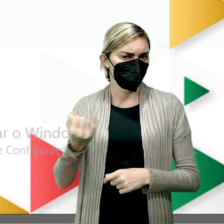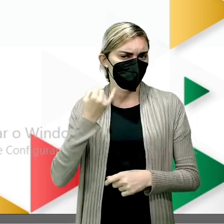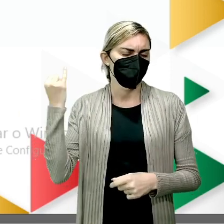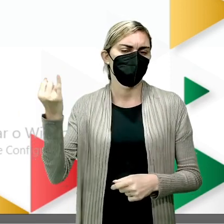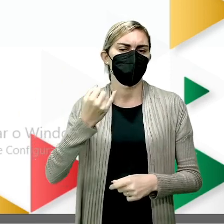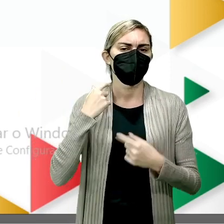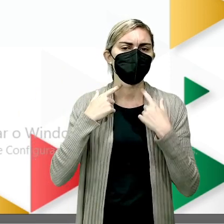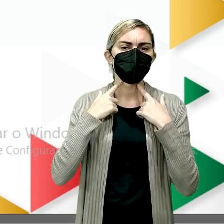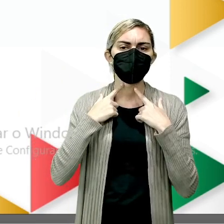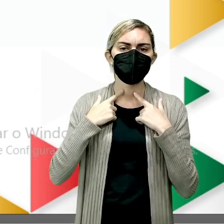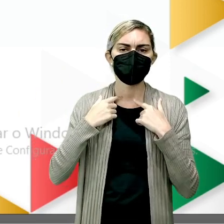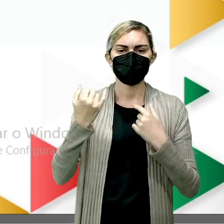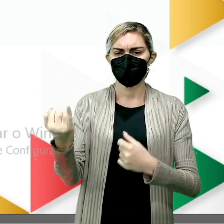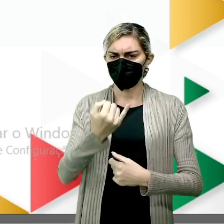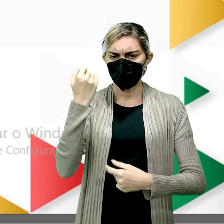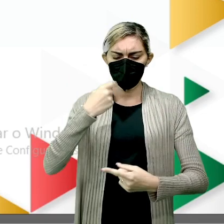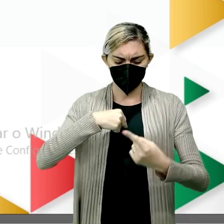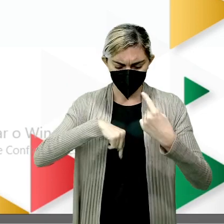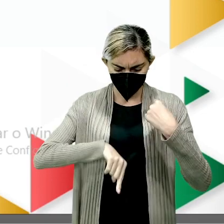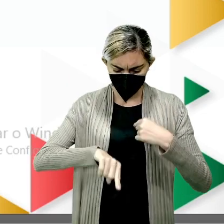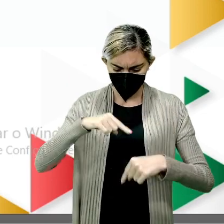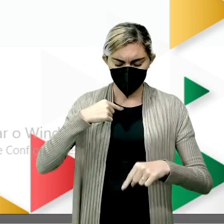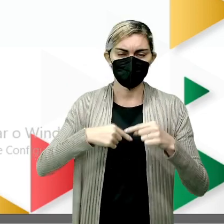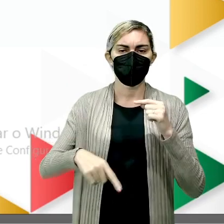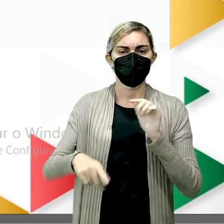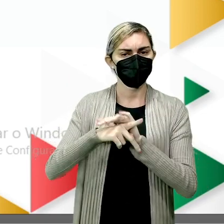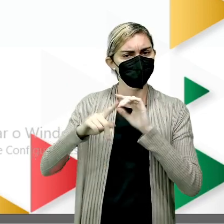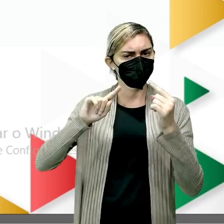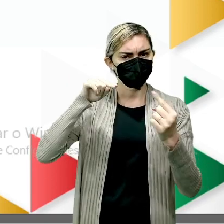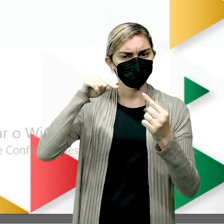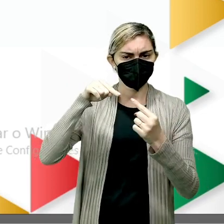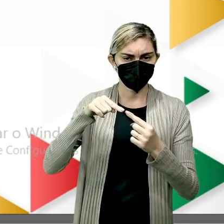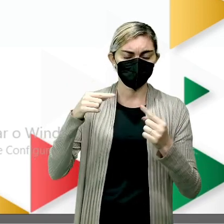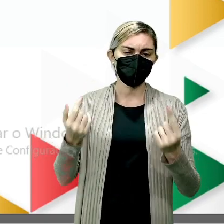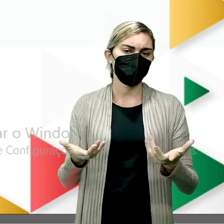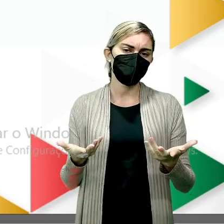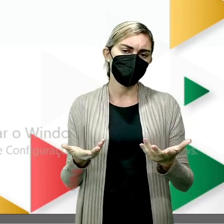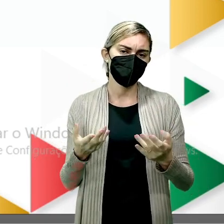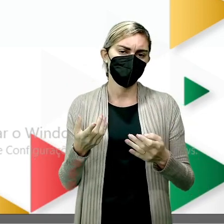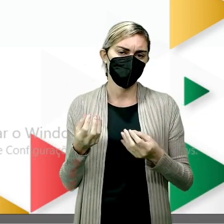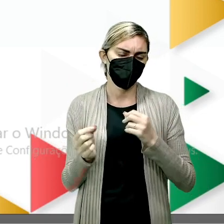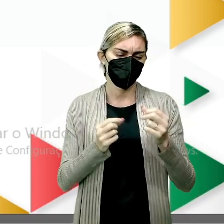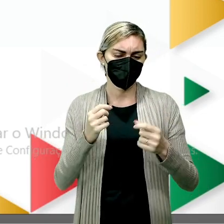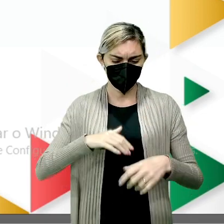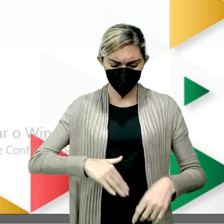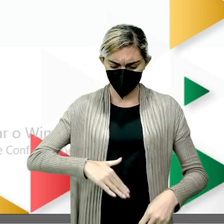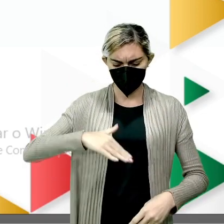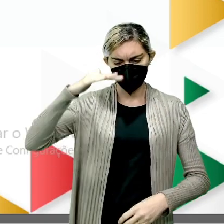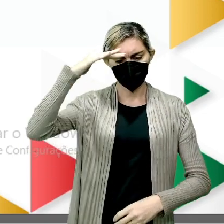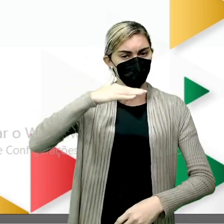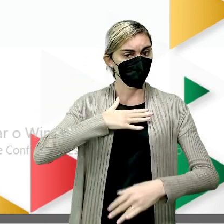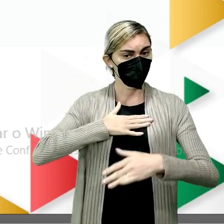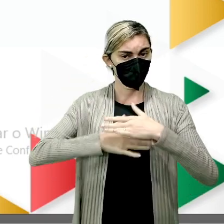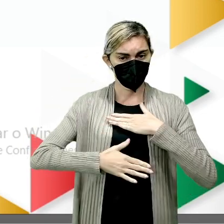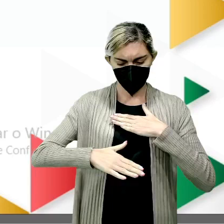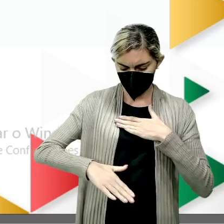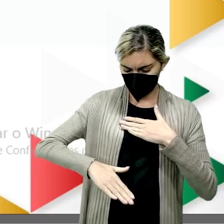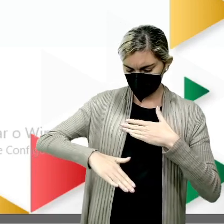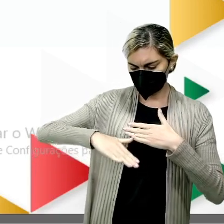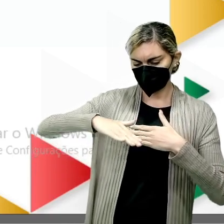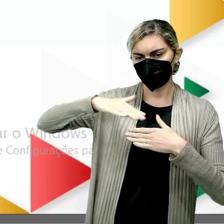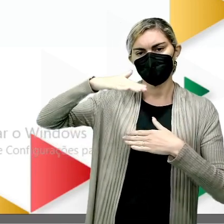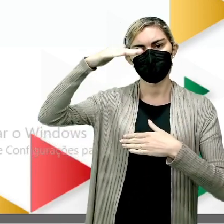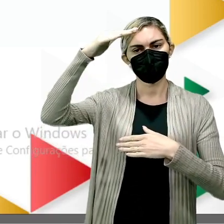importantes para o organismo, estando relacionados, por exemplo, aí com o crescimento do corpo, que existe ali